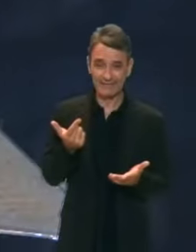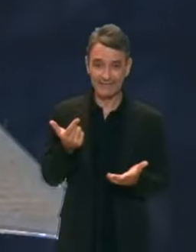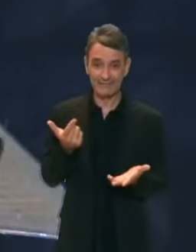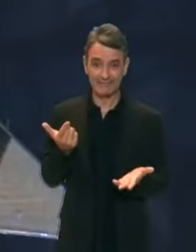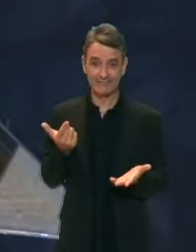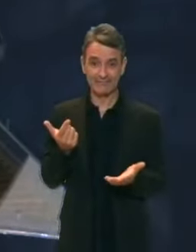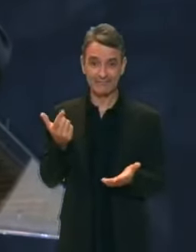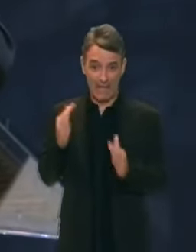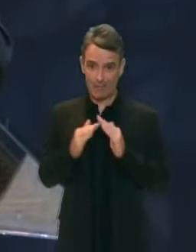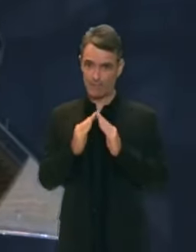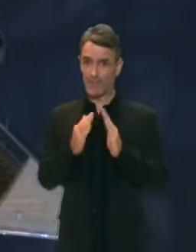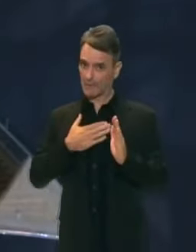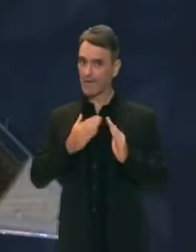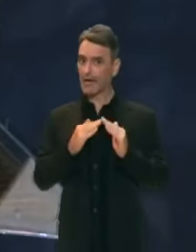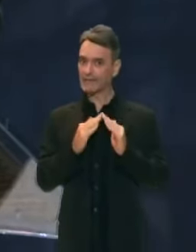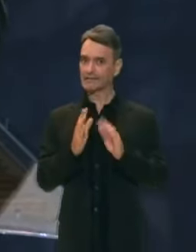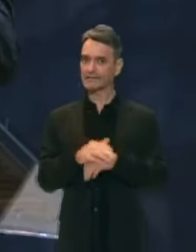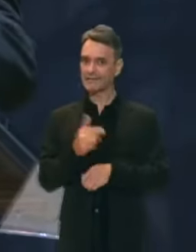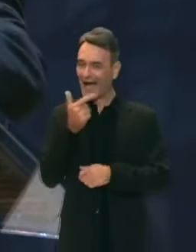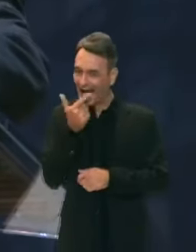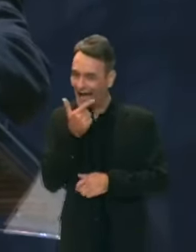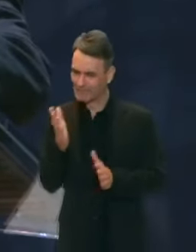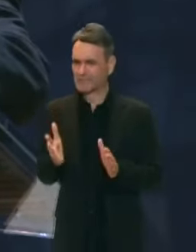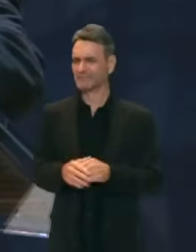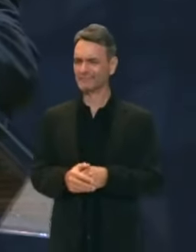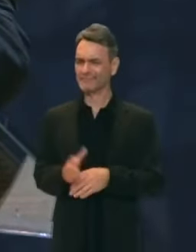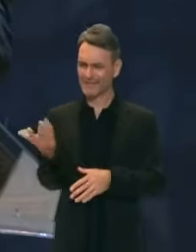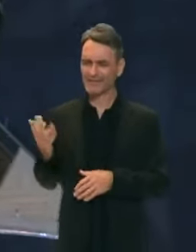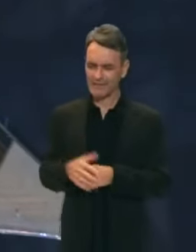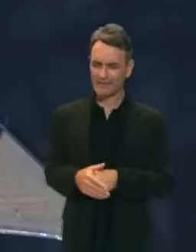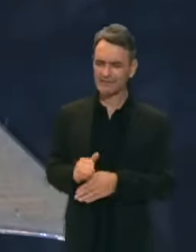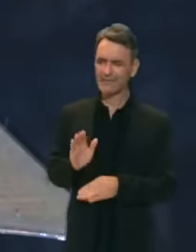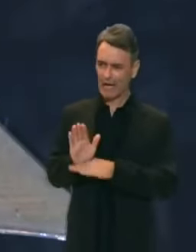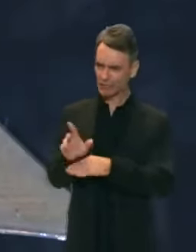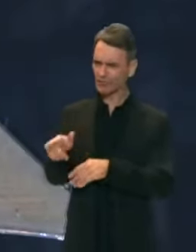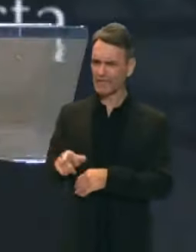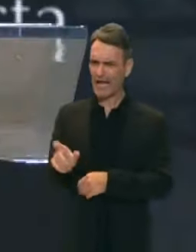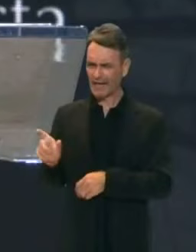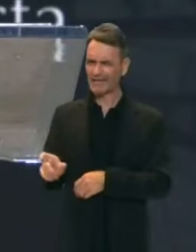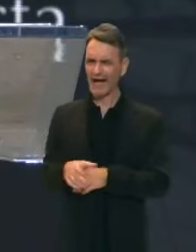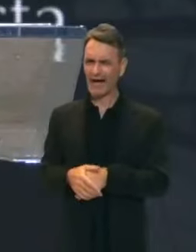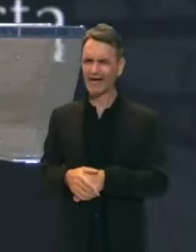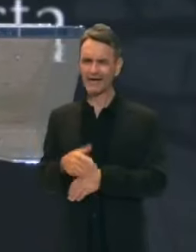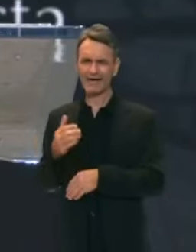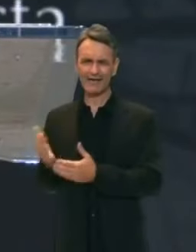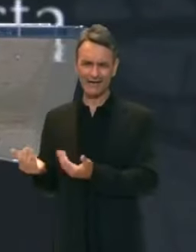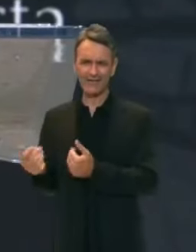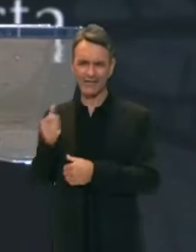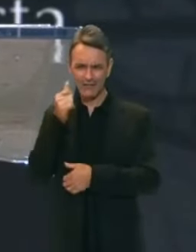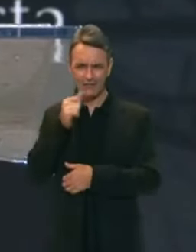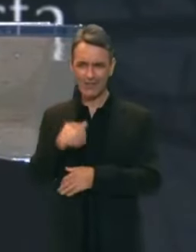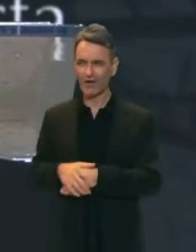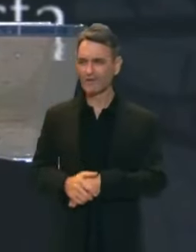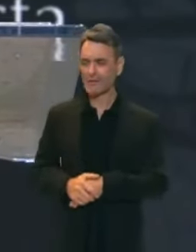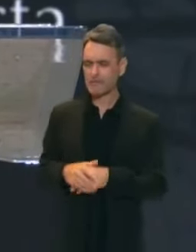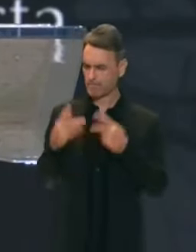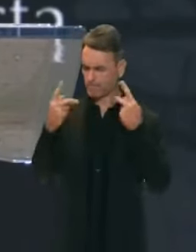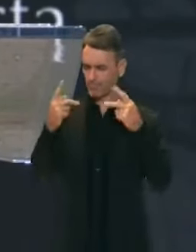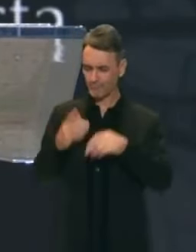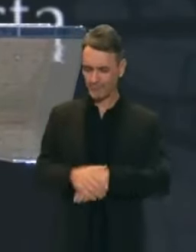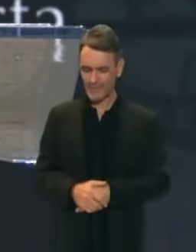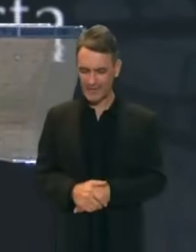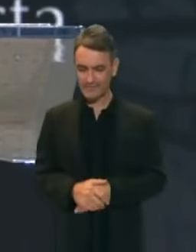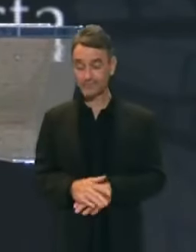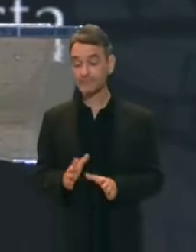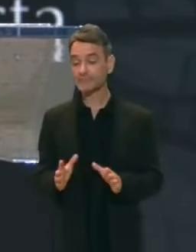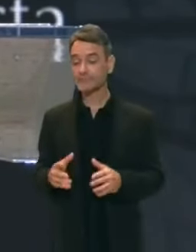Eu estava lá em casa, mas eu estava rindo para dar uma força para a jovem, porque eu estava gostando demais do que ela estava falando. Ela contou como ela